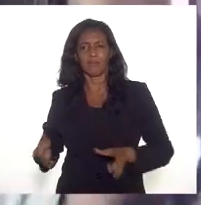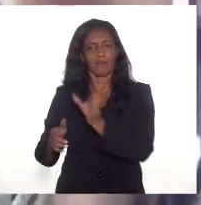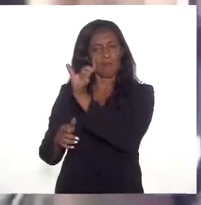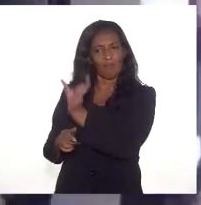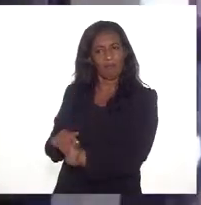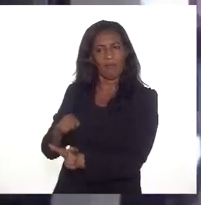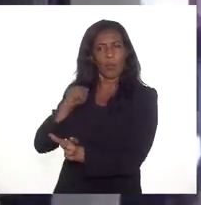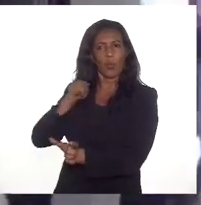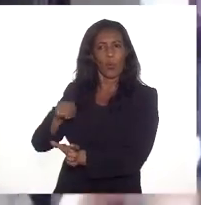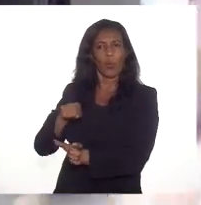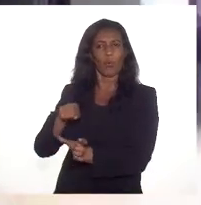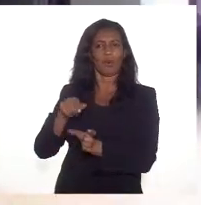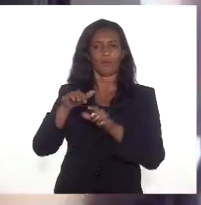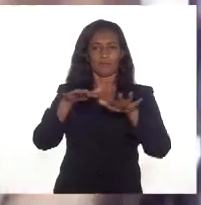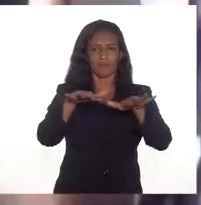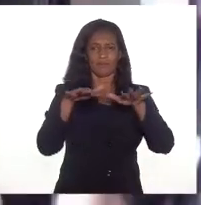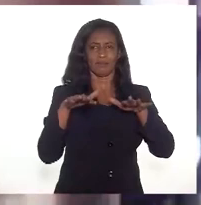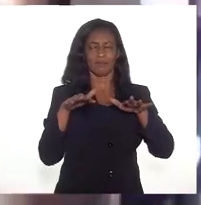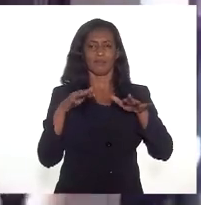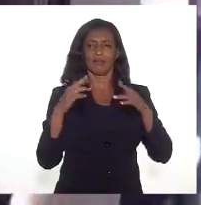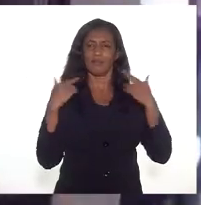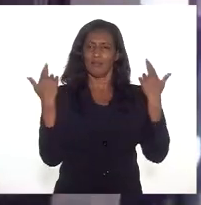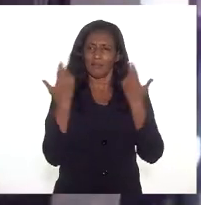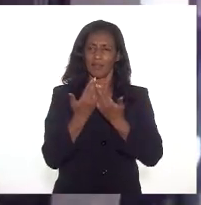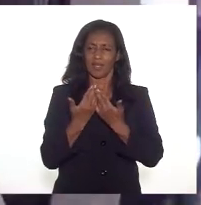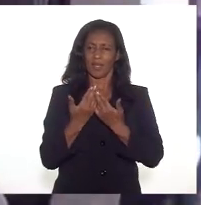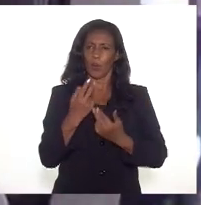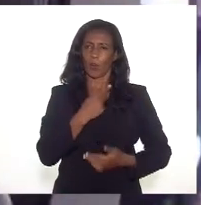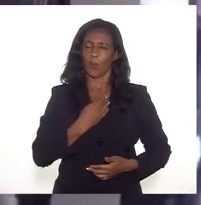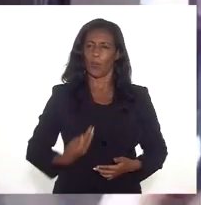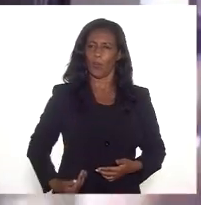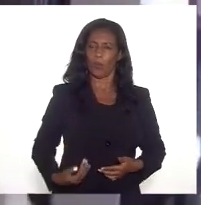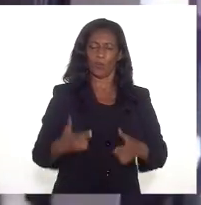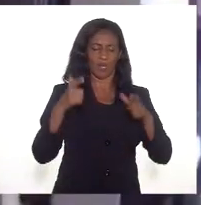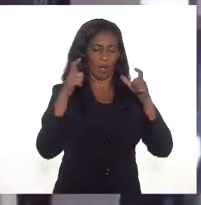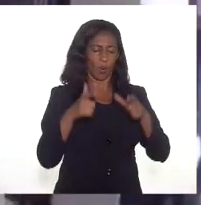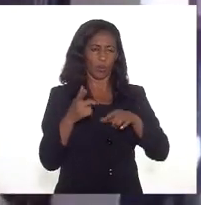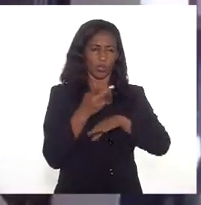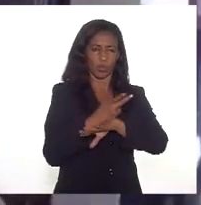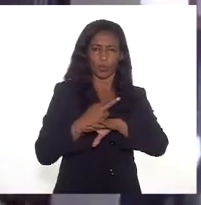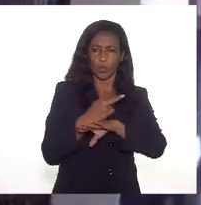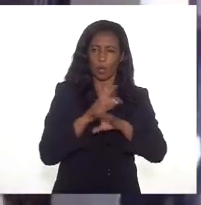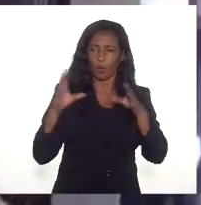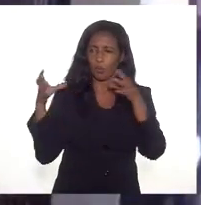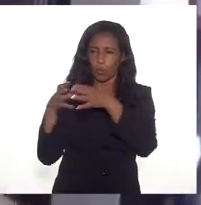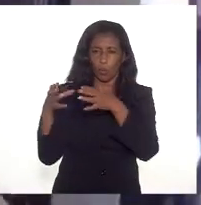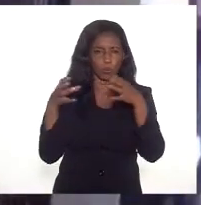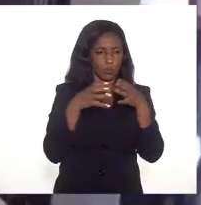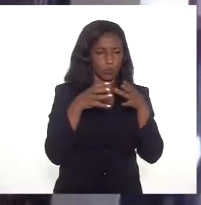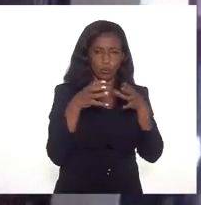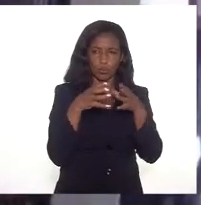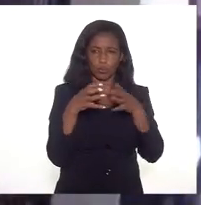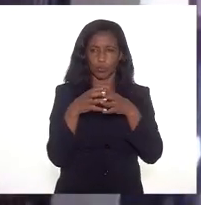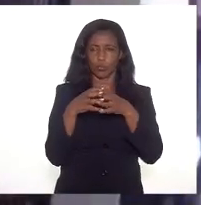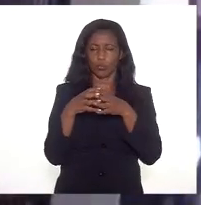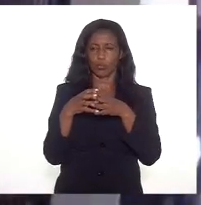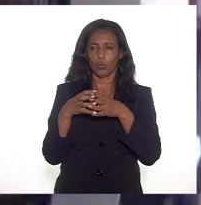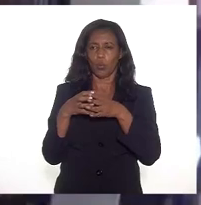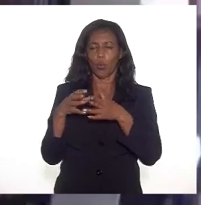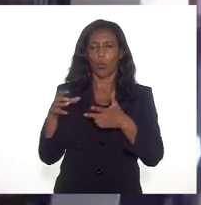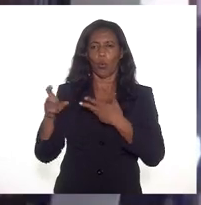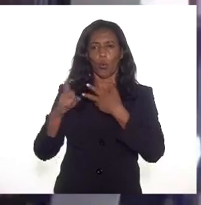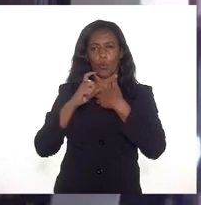digamos, com a audiência pública, onde a gente buscava, num trabalho conjunto com o